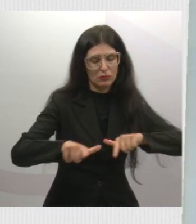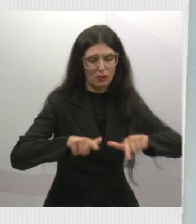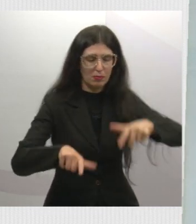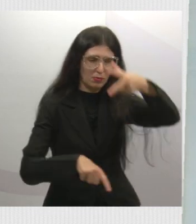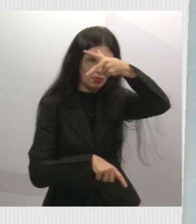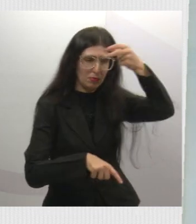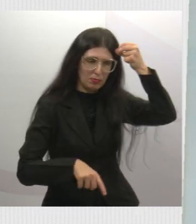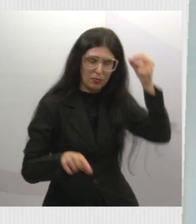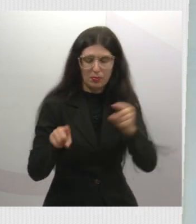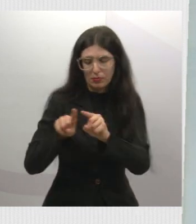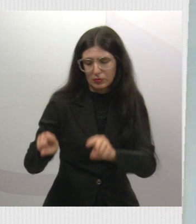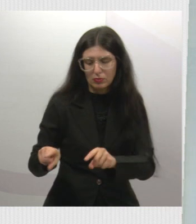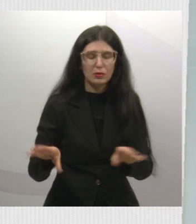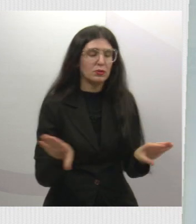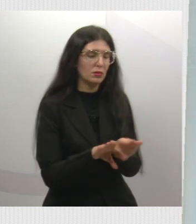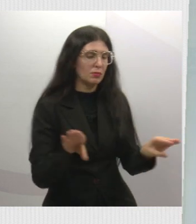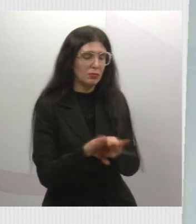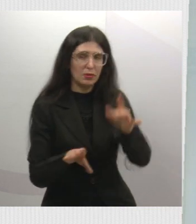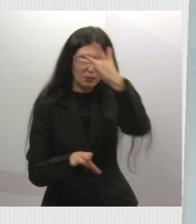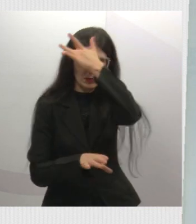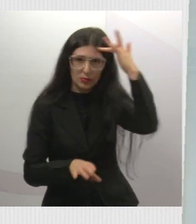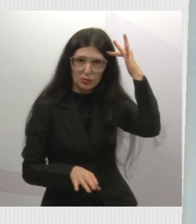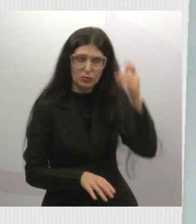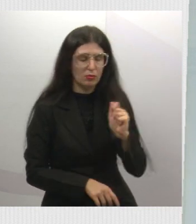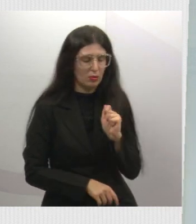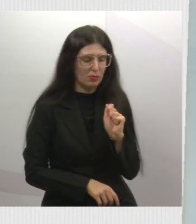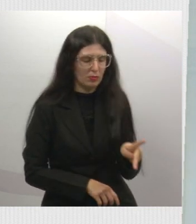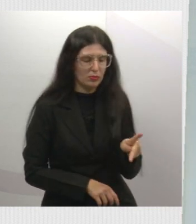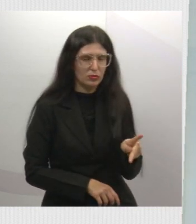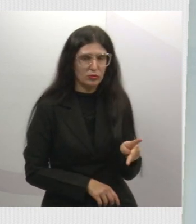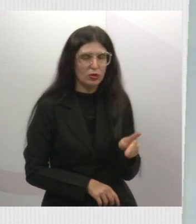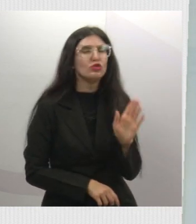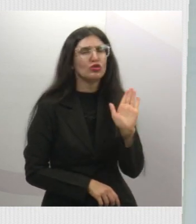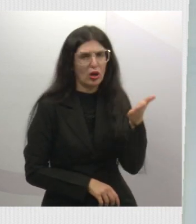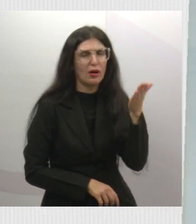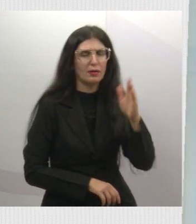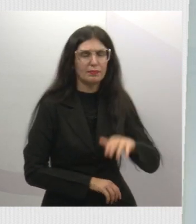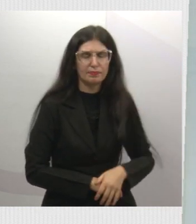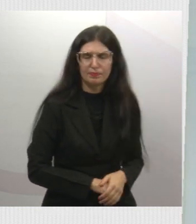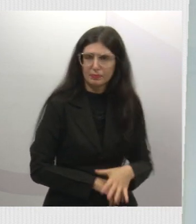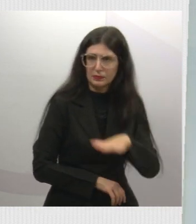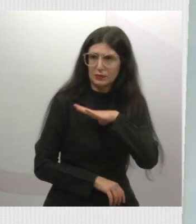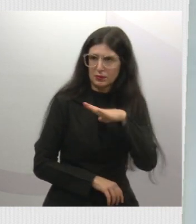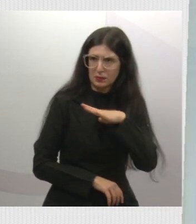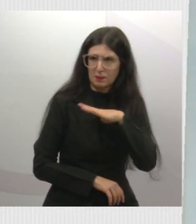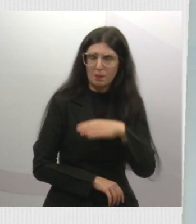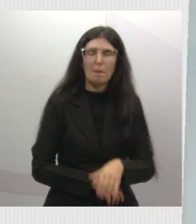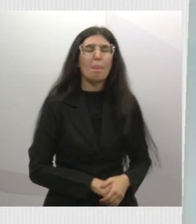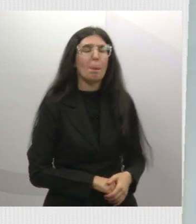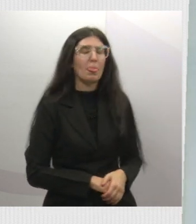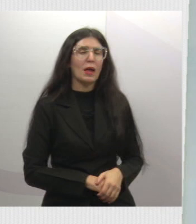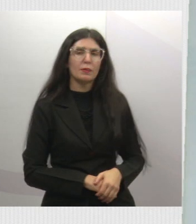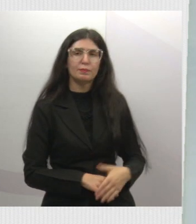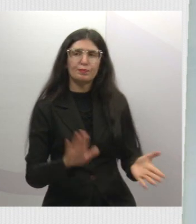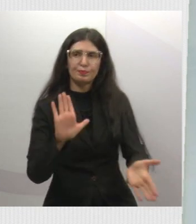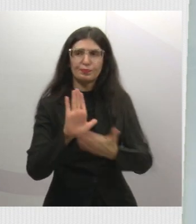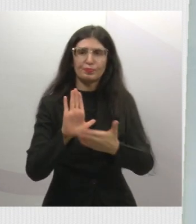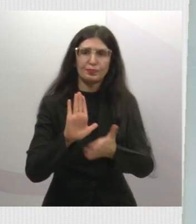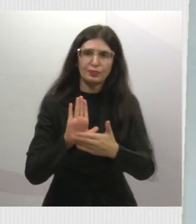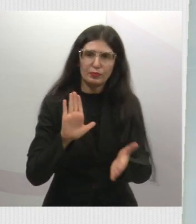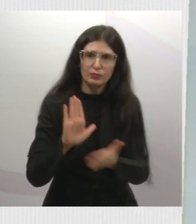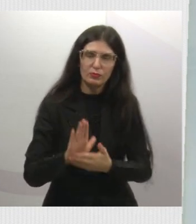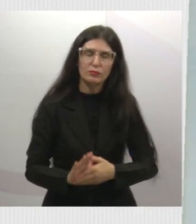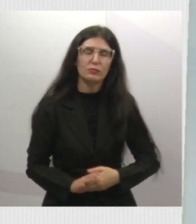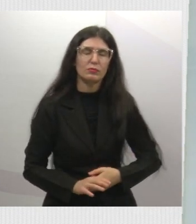e inativos que temos no município. Tínhamos uma meta orçamentária no primeiro